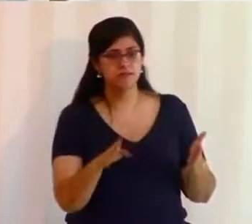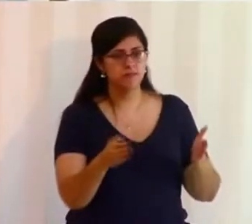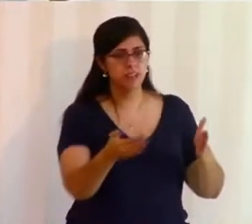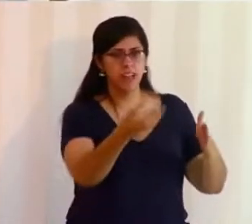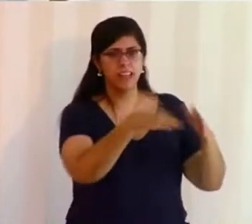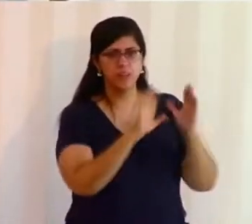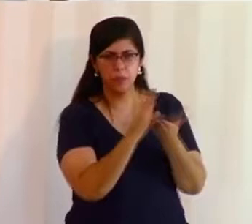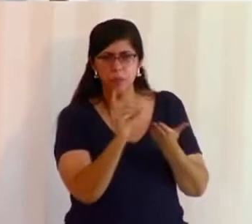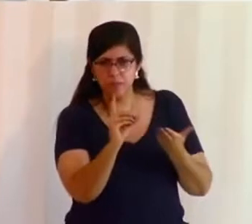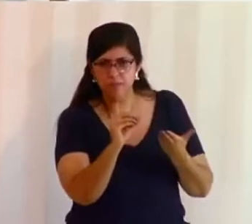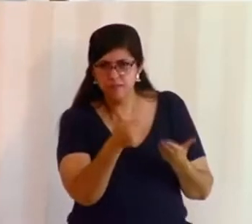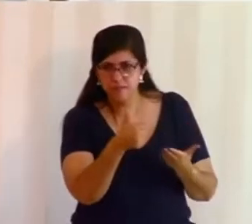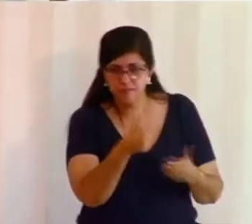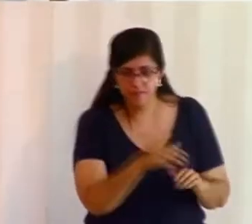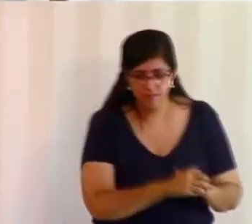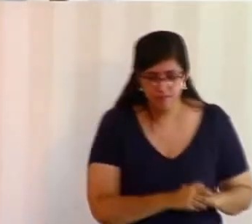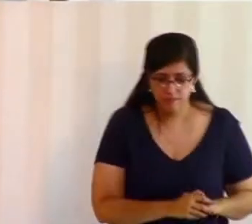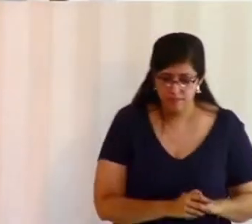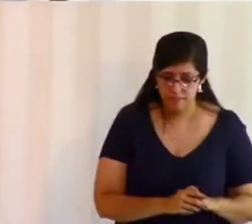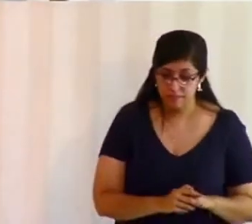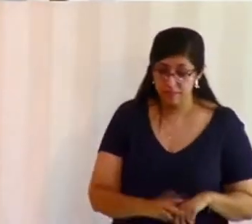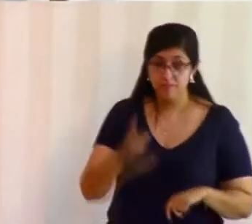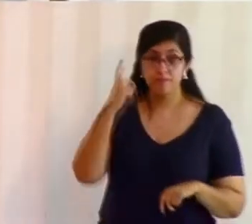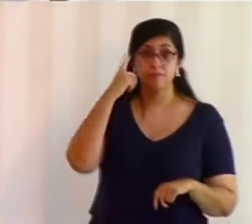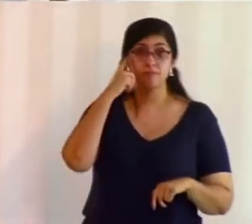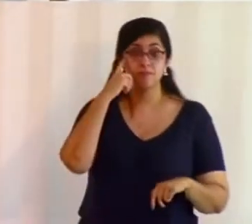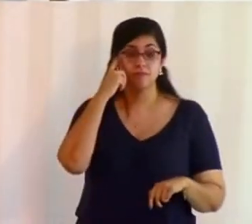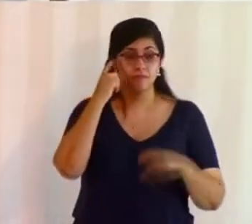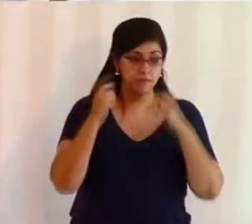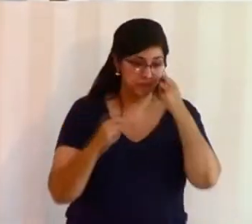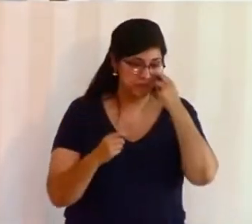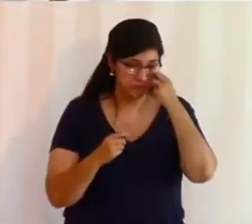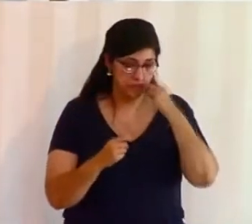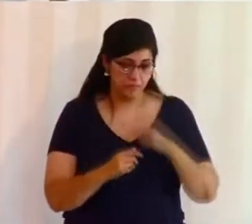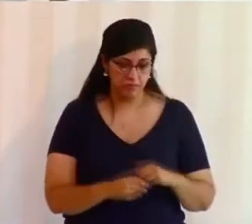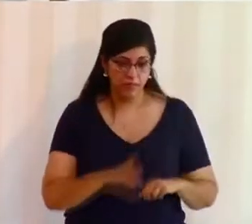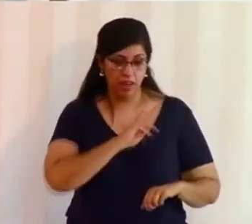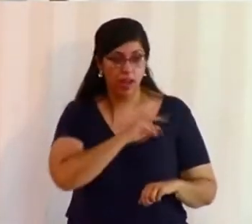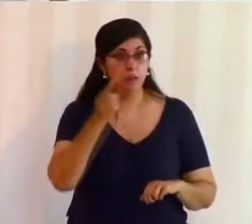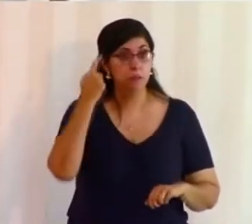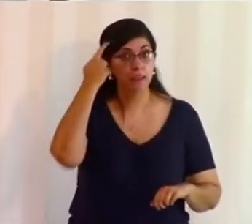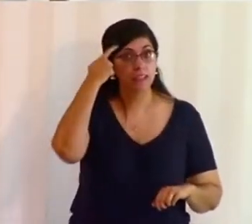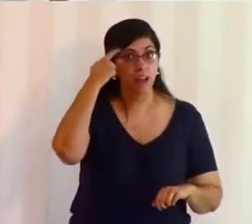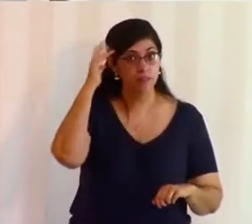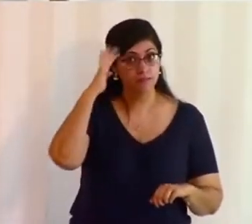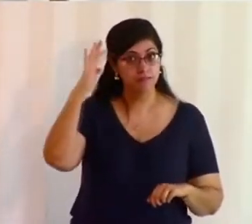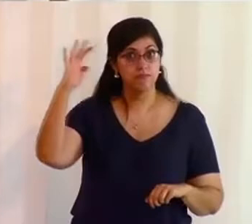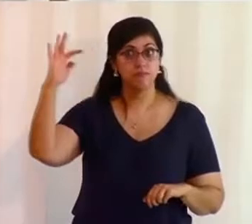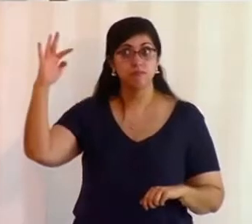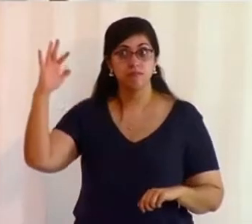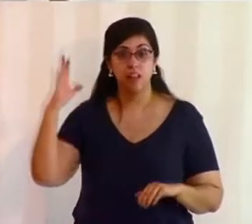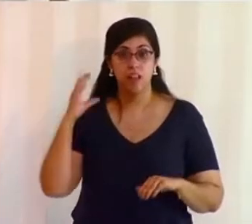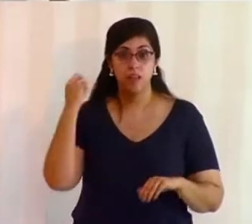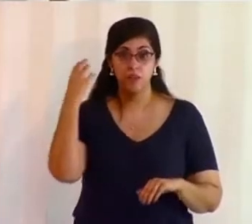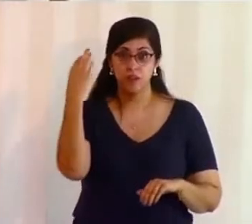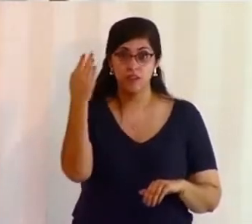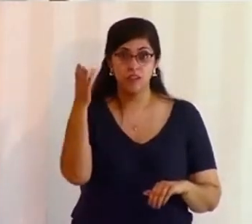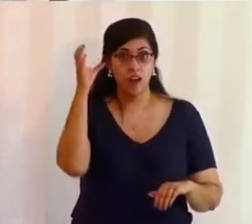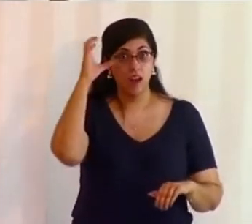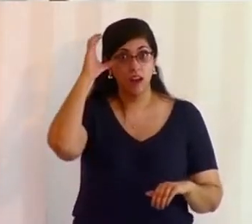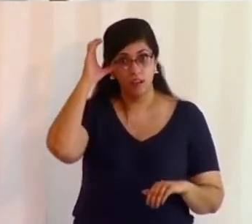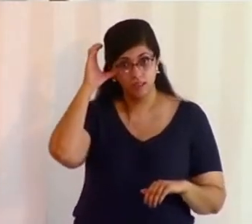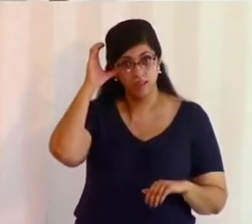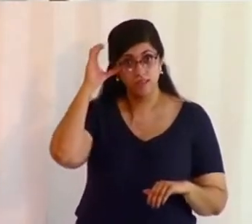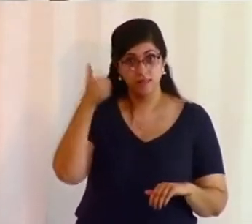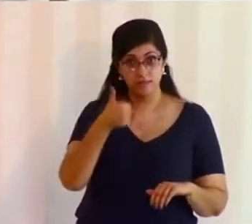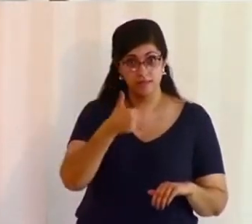Ásia. Talvez ele pensava já ir para a região de Éfeso, mas o Senhor vai dizer, Éfeso é um pouco mais tarde. Mas ele não